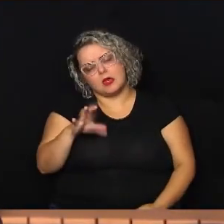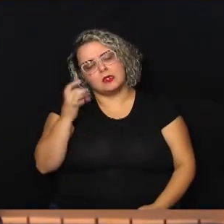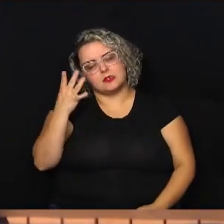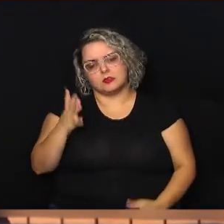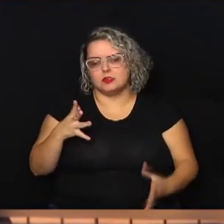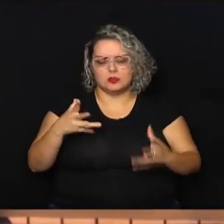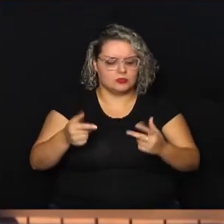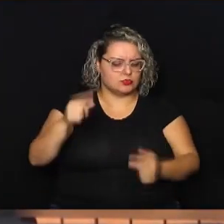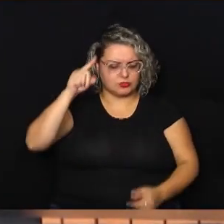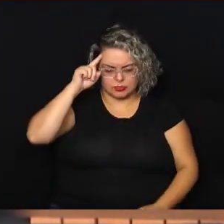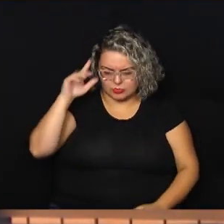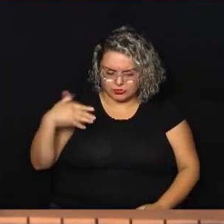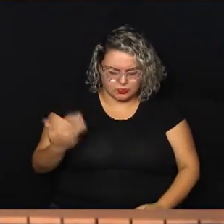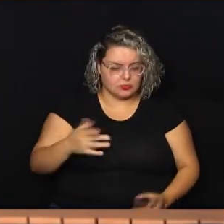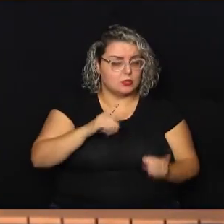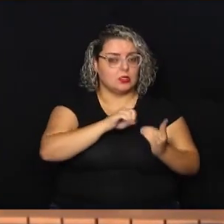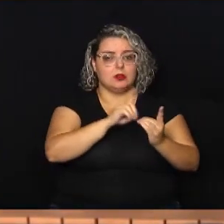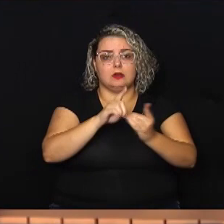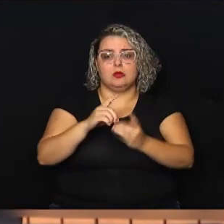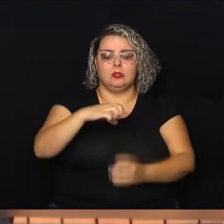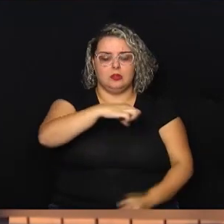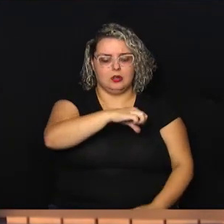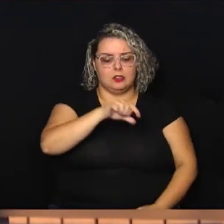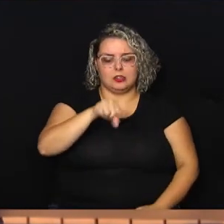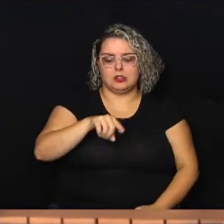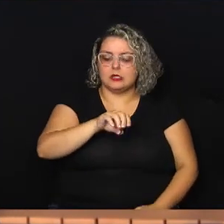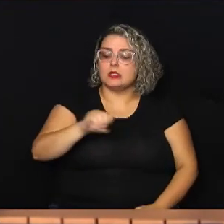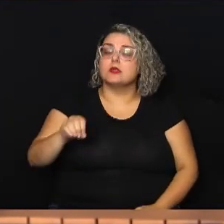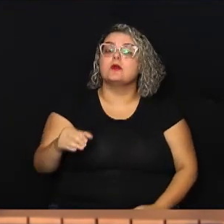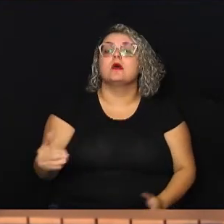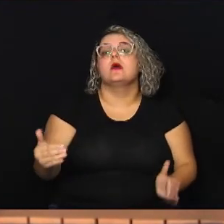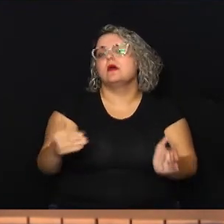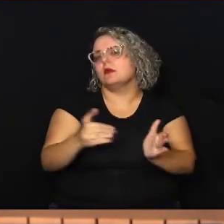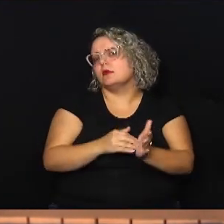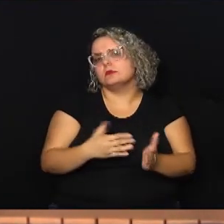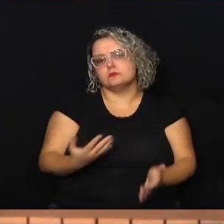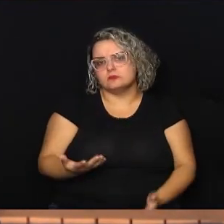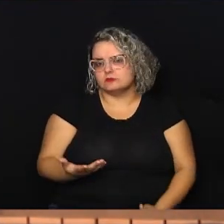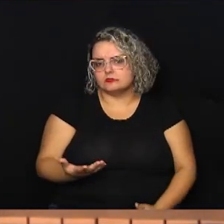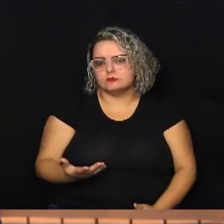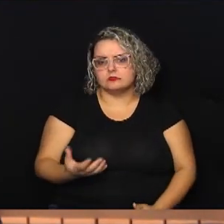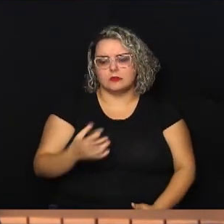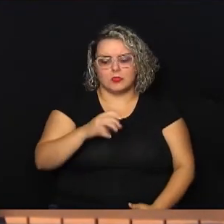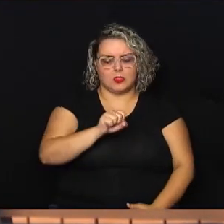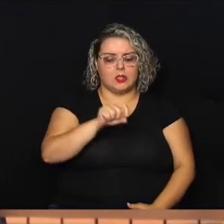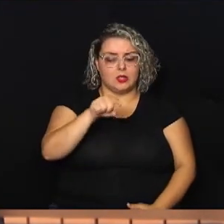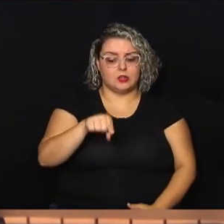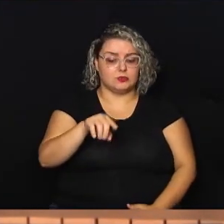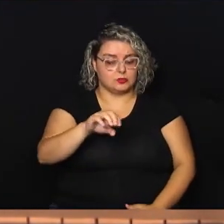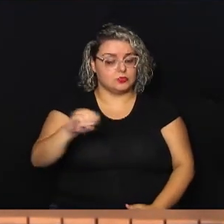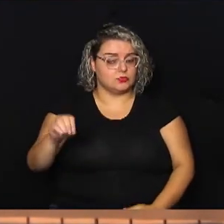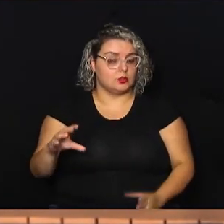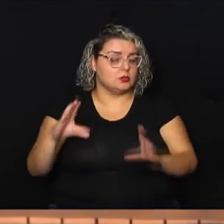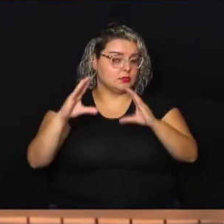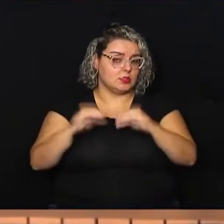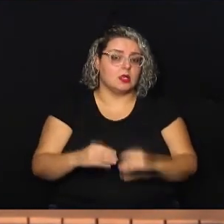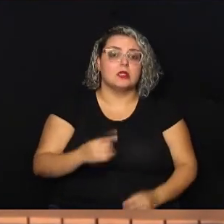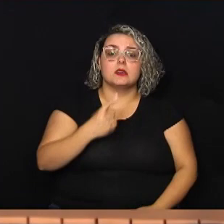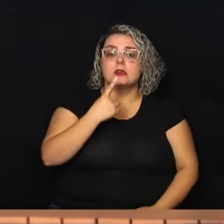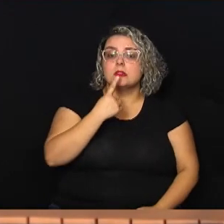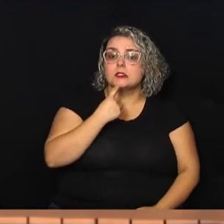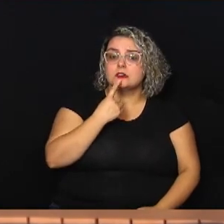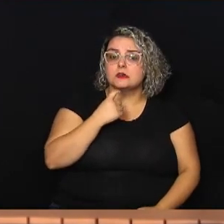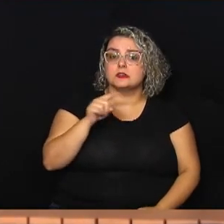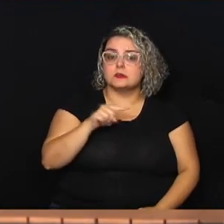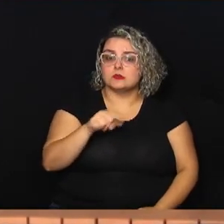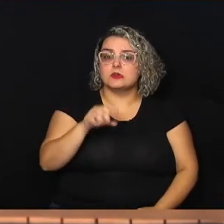né, atendemos das 9 da manhã até as 8 da noite e sábado, domingo e feriado até as 6 da tarde,